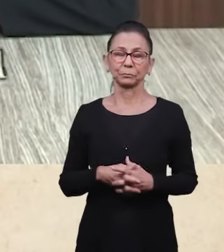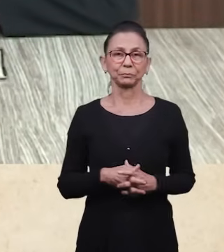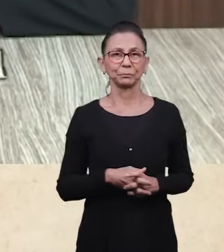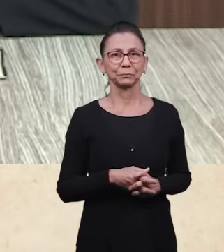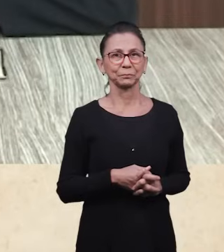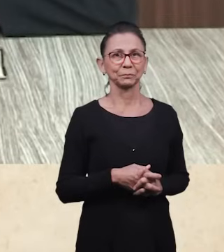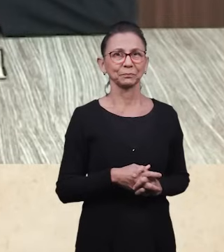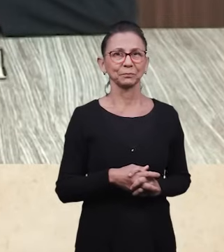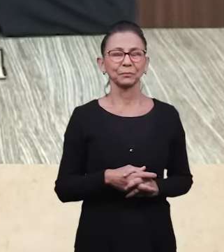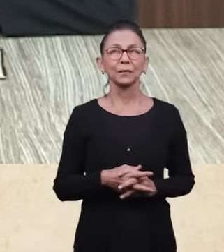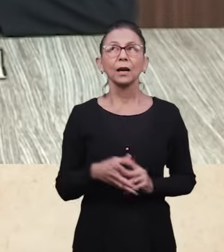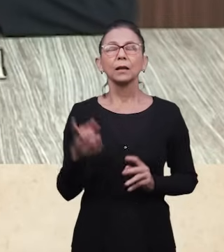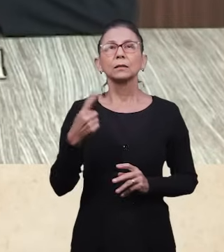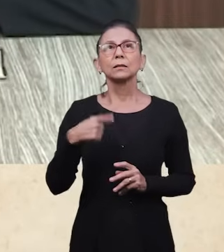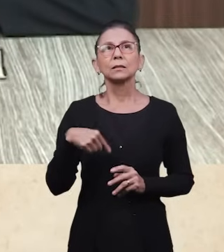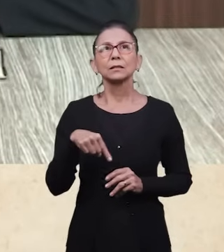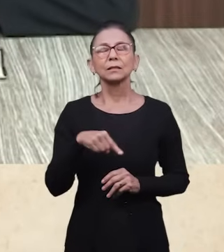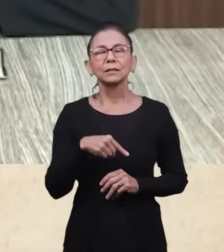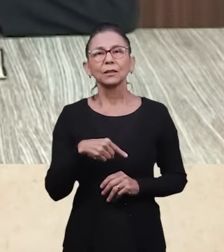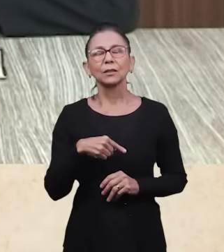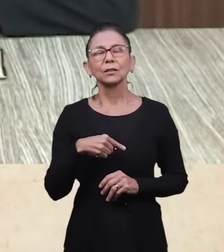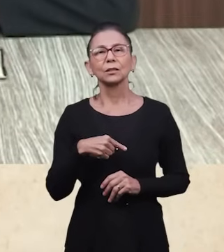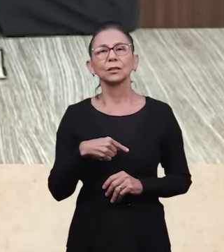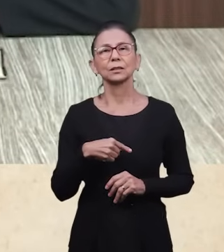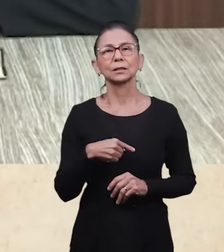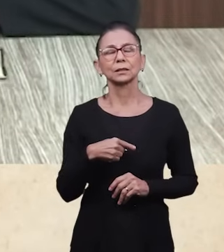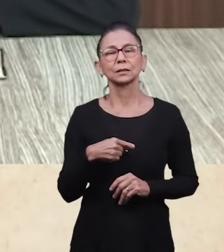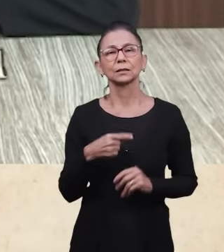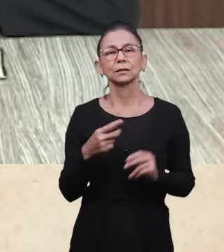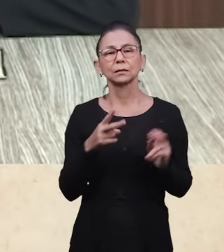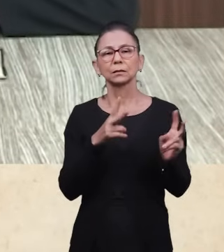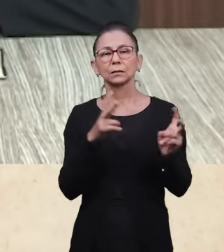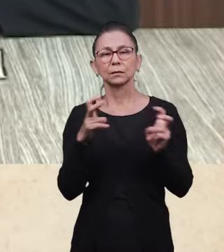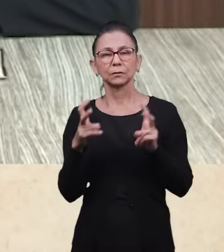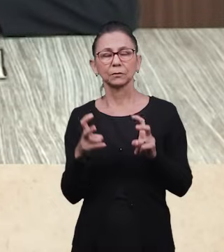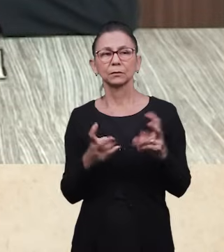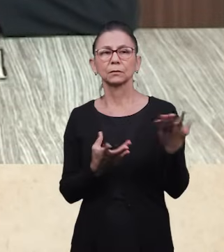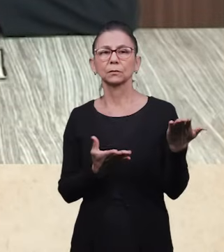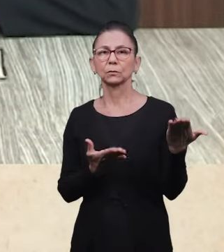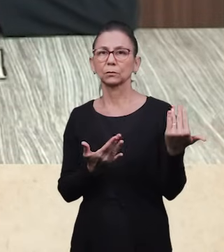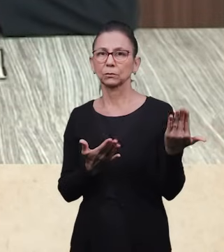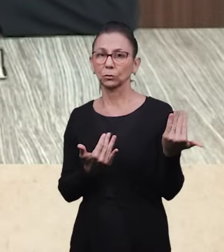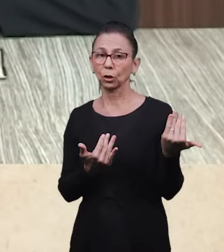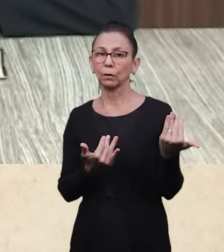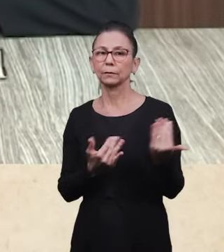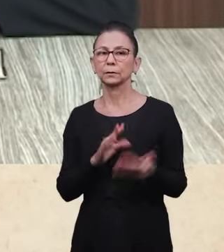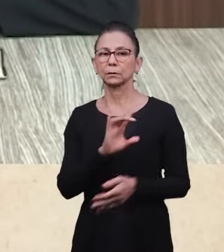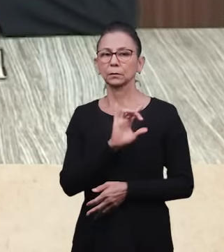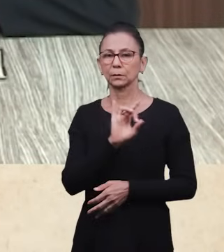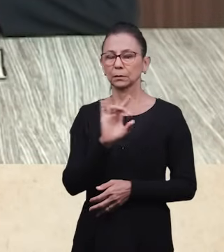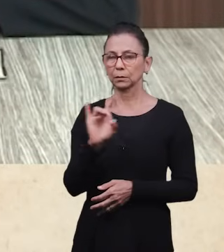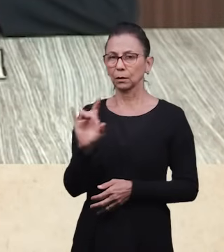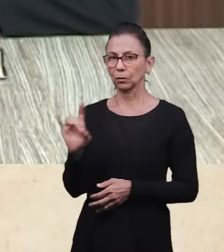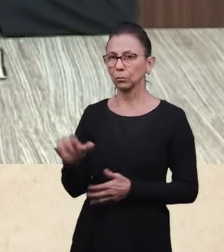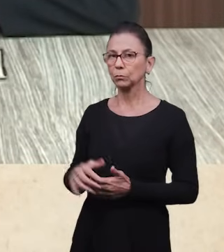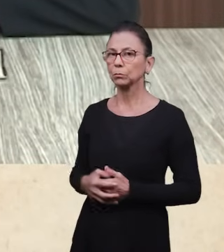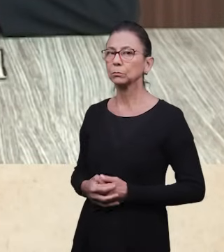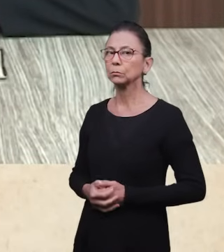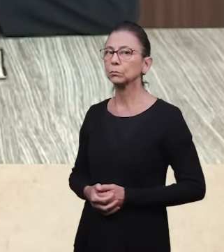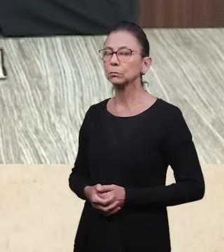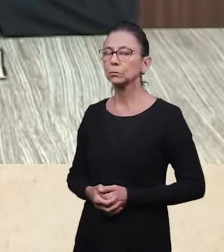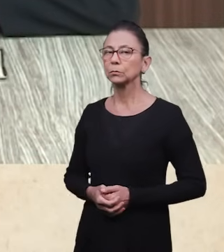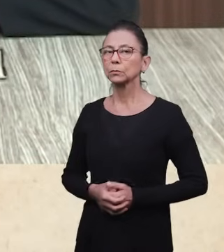irmãos é para nós um alento, porque quando nós olhamos para vocês, jovens, estamos vendo na vida de